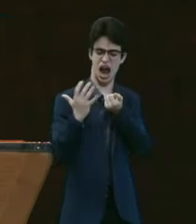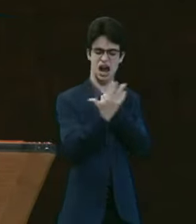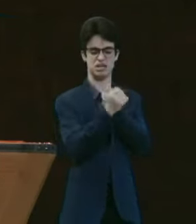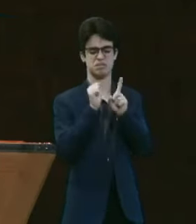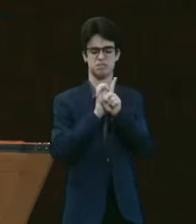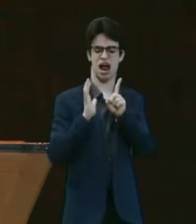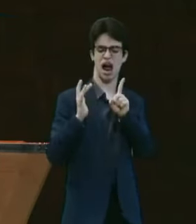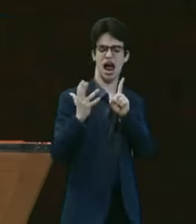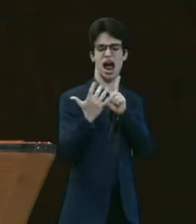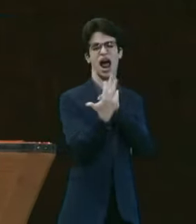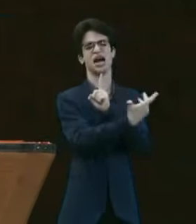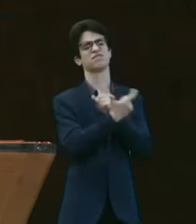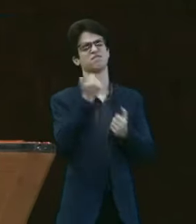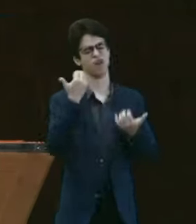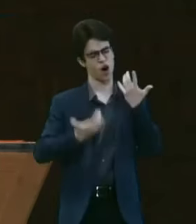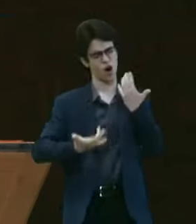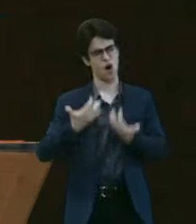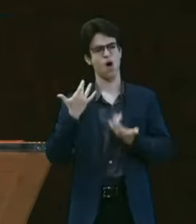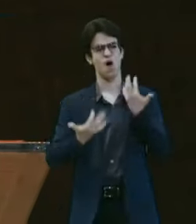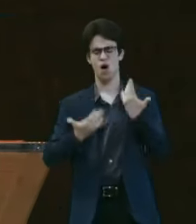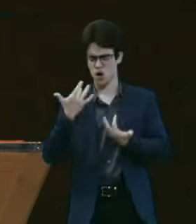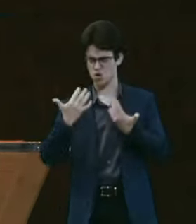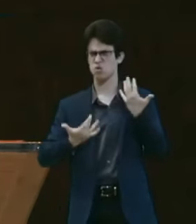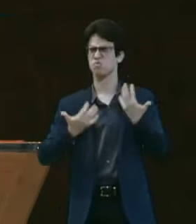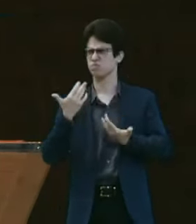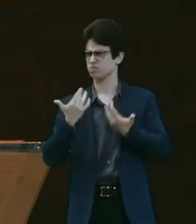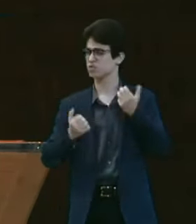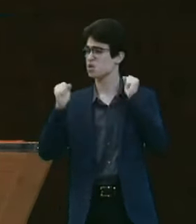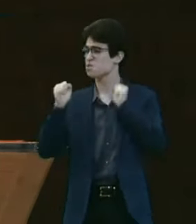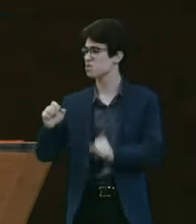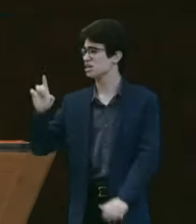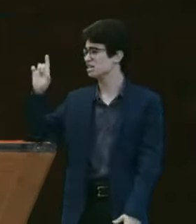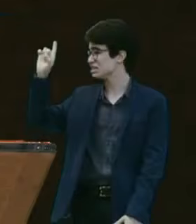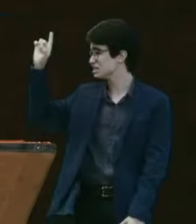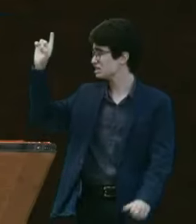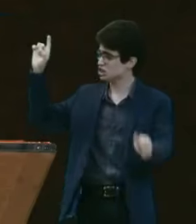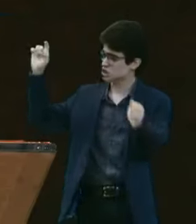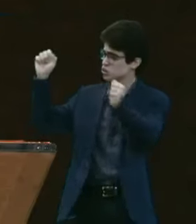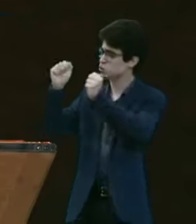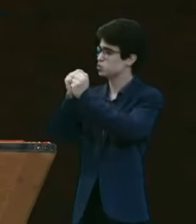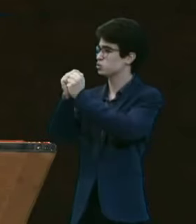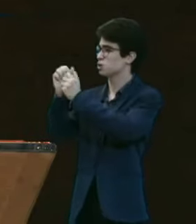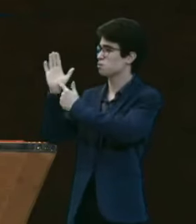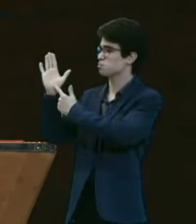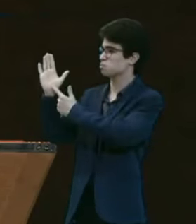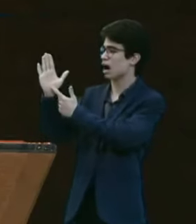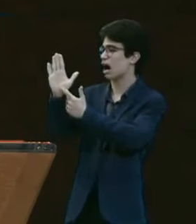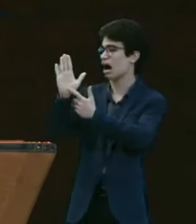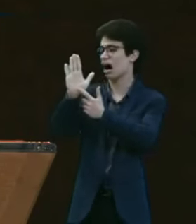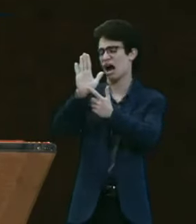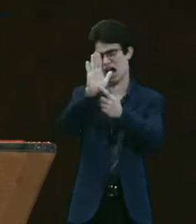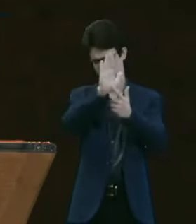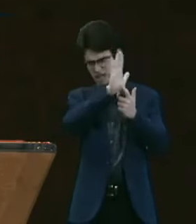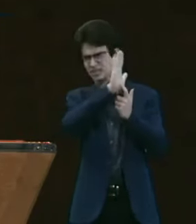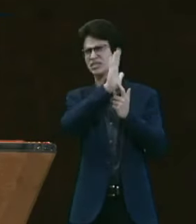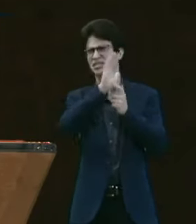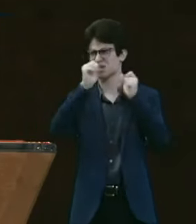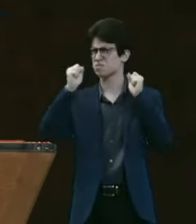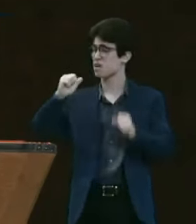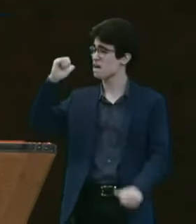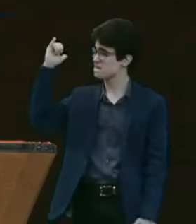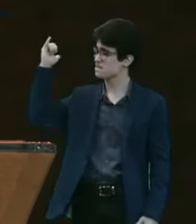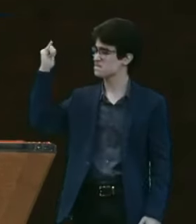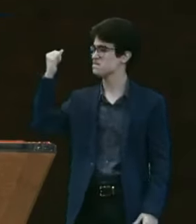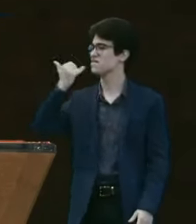redor dos nossos lares, e que a presença de Deus se manifeste entre nós. Fala